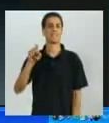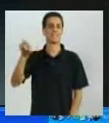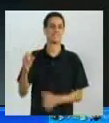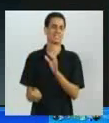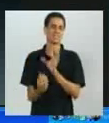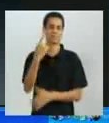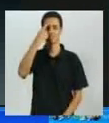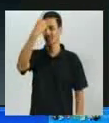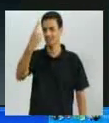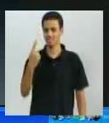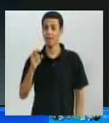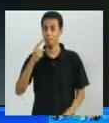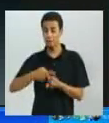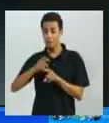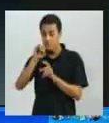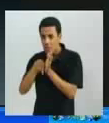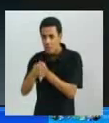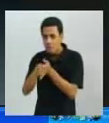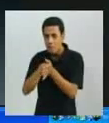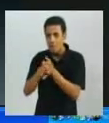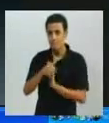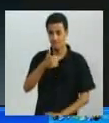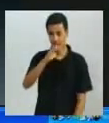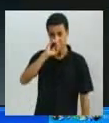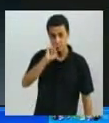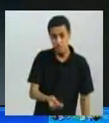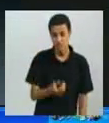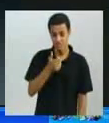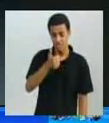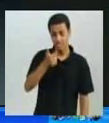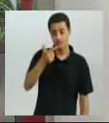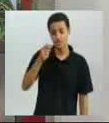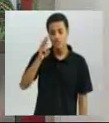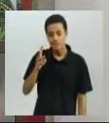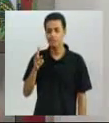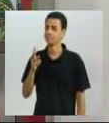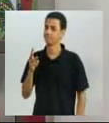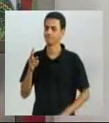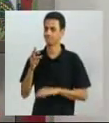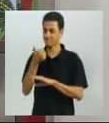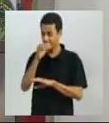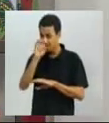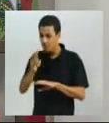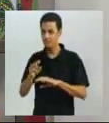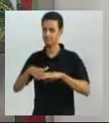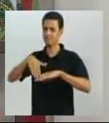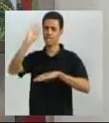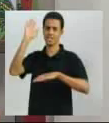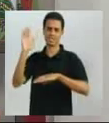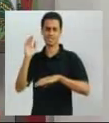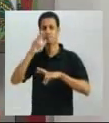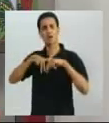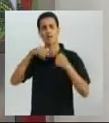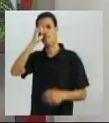Se nós começarmos a buscar os 10 milhões 123 mil reais, é capaz de ter passado esses 10 milhões 123 por abuso de